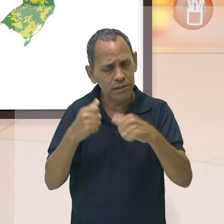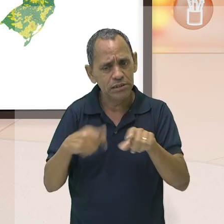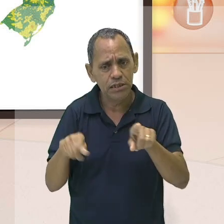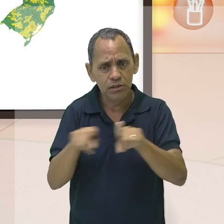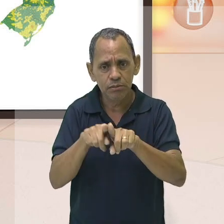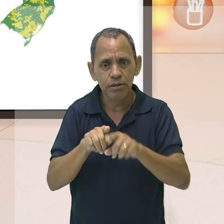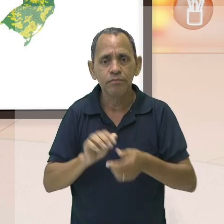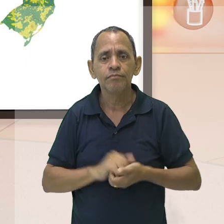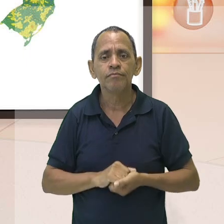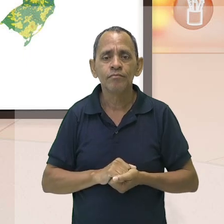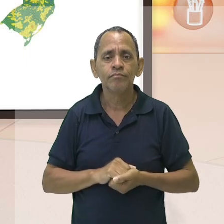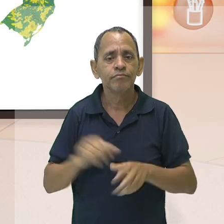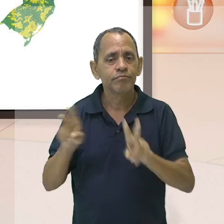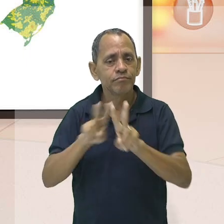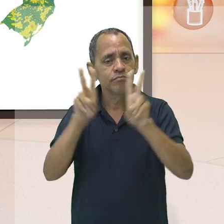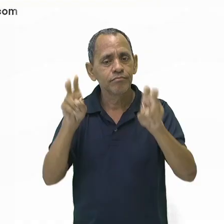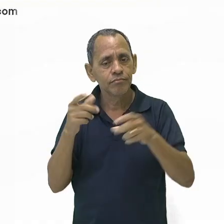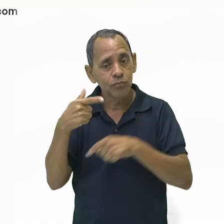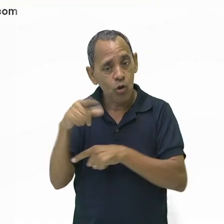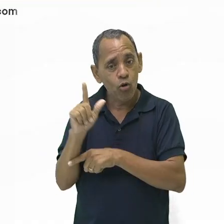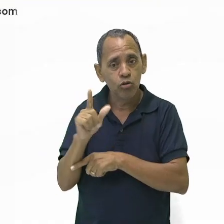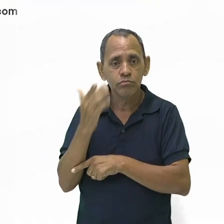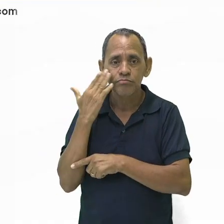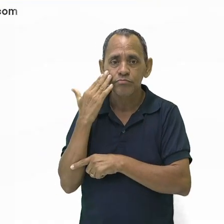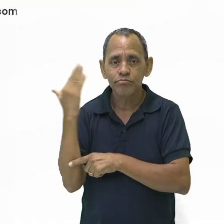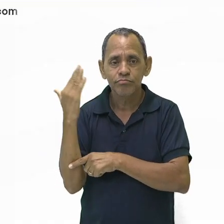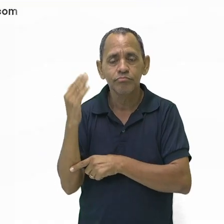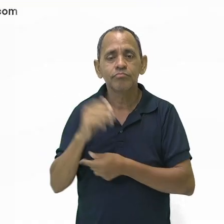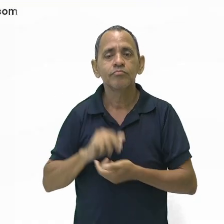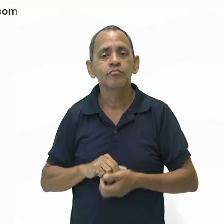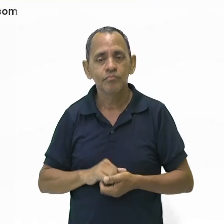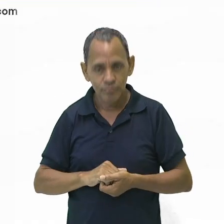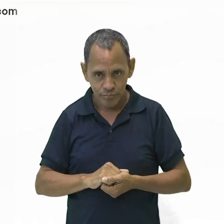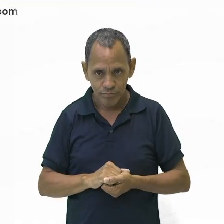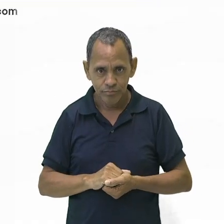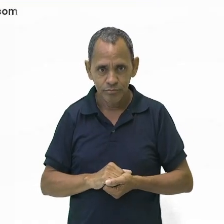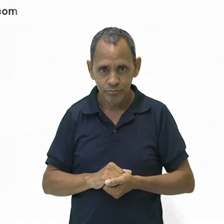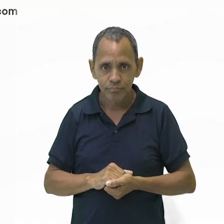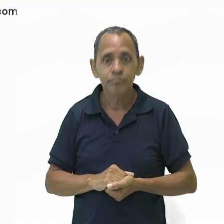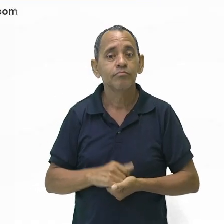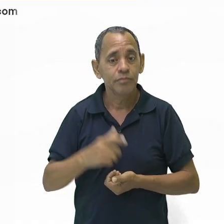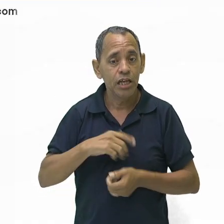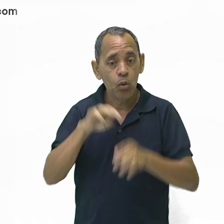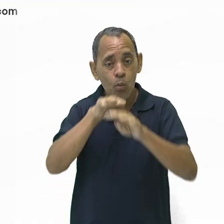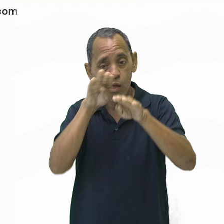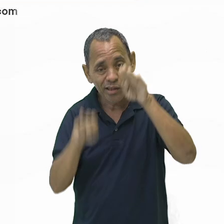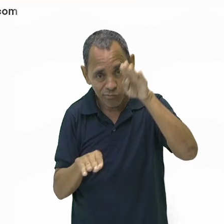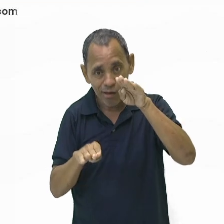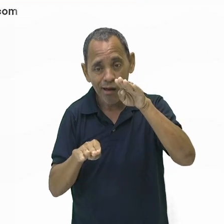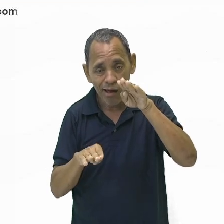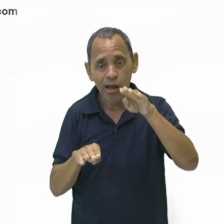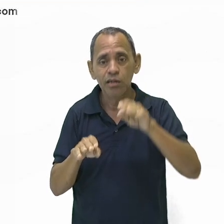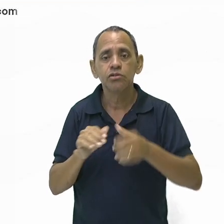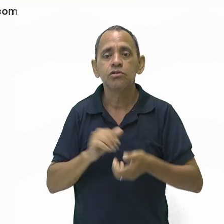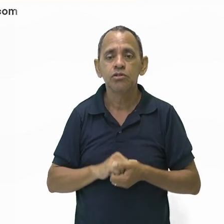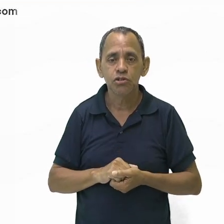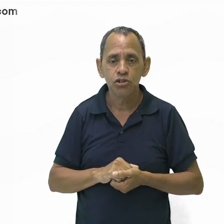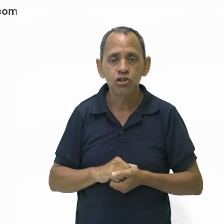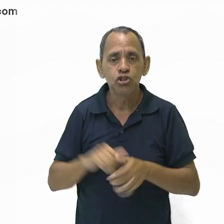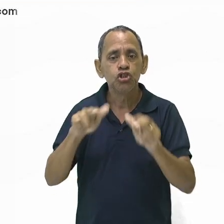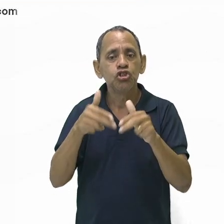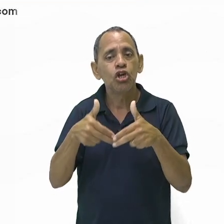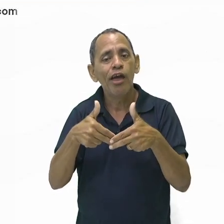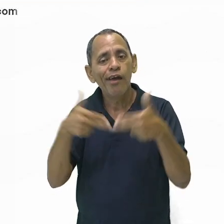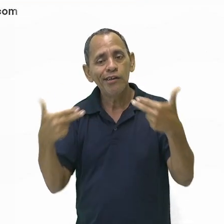questão racial, pessoal. Isso também acontece na próxima tela, né? A gente vê aí que existe uma desigualdade também quando a gente fala de